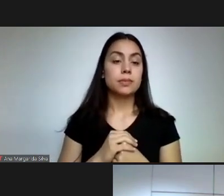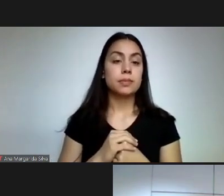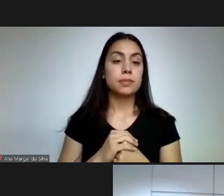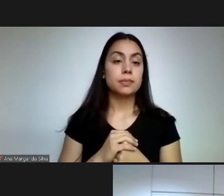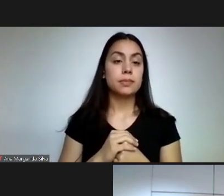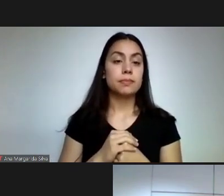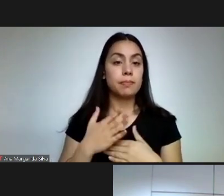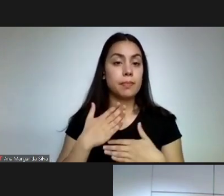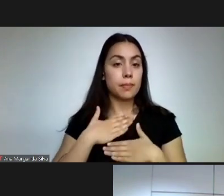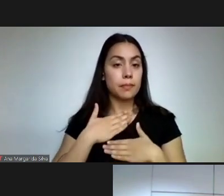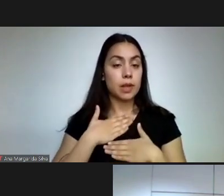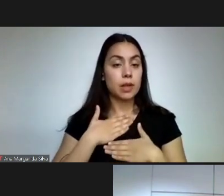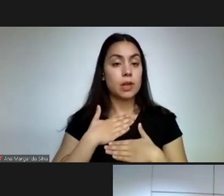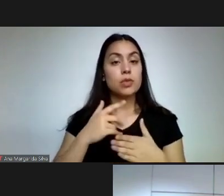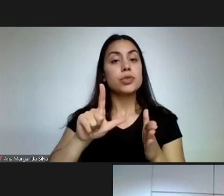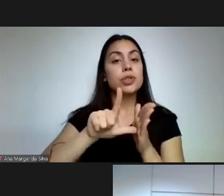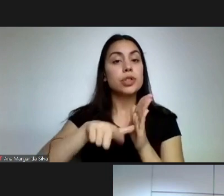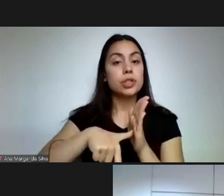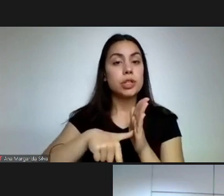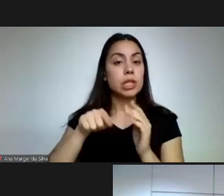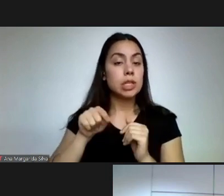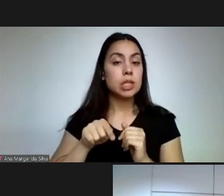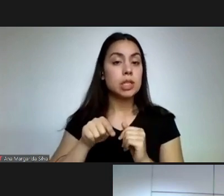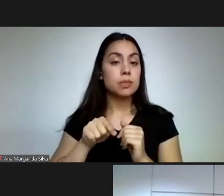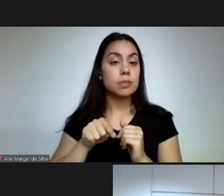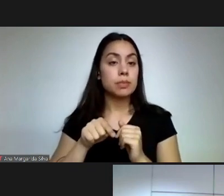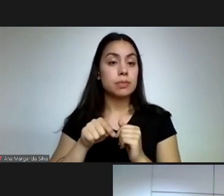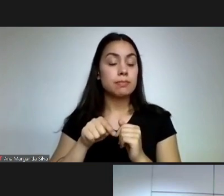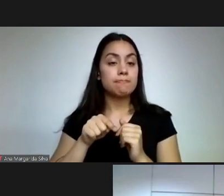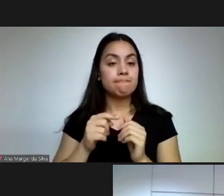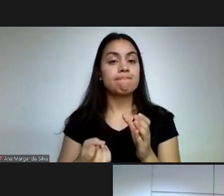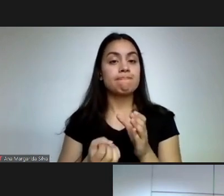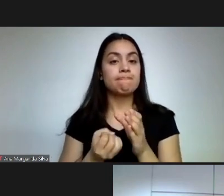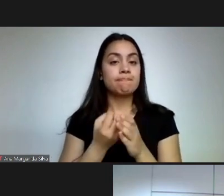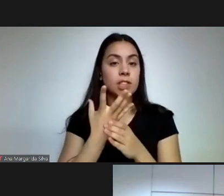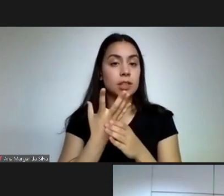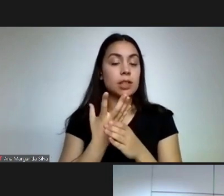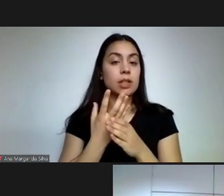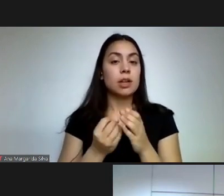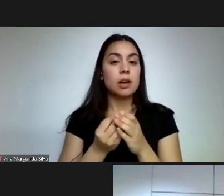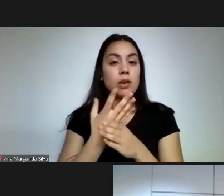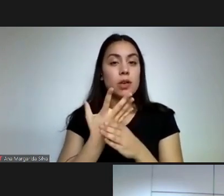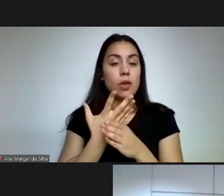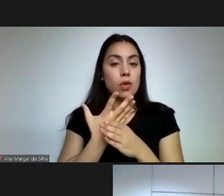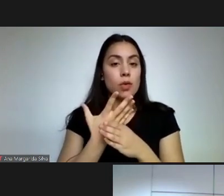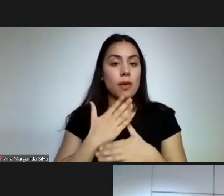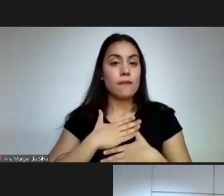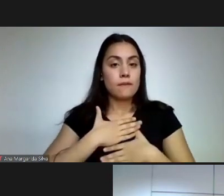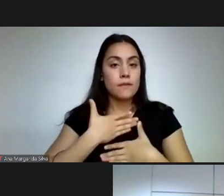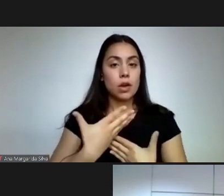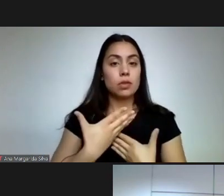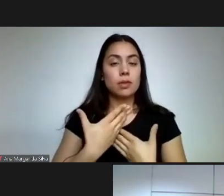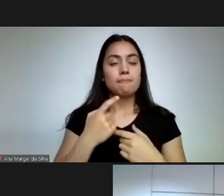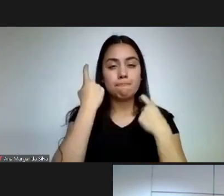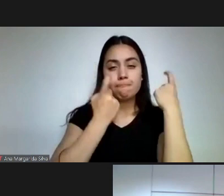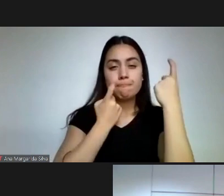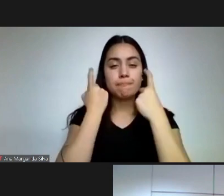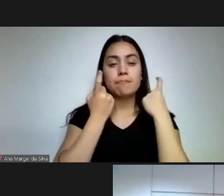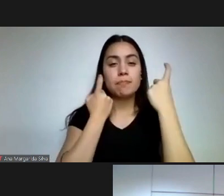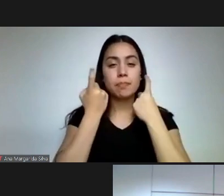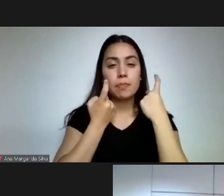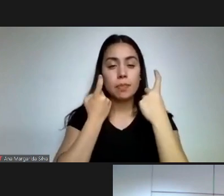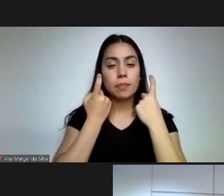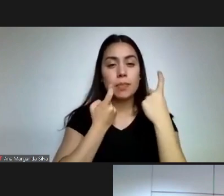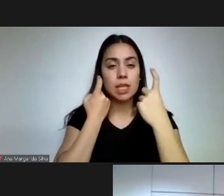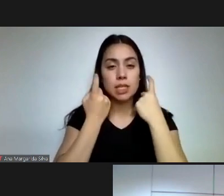nós este projeto também trouxe ao de cima esta vontade de, não só de continuar a refletir sobre esta questão dos média